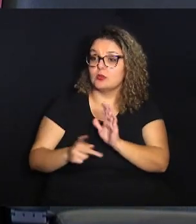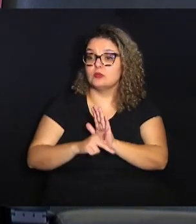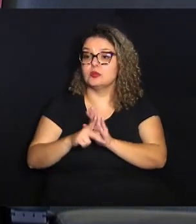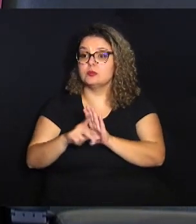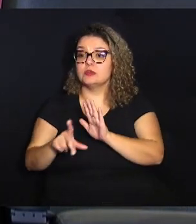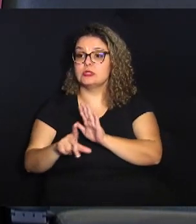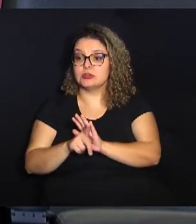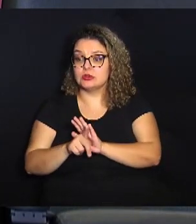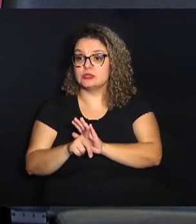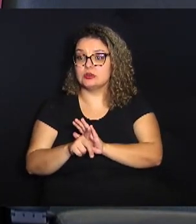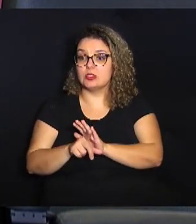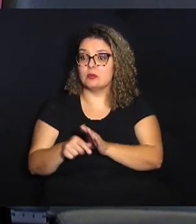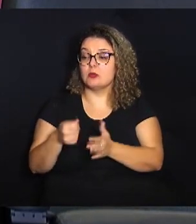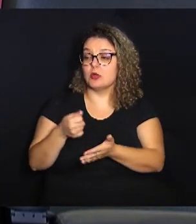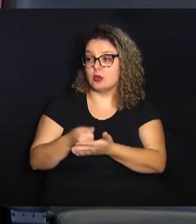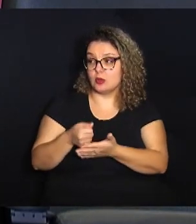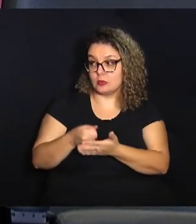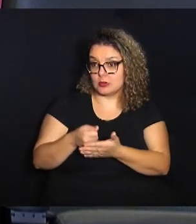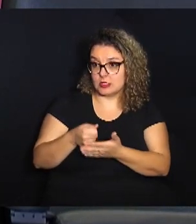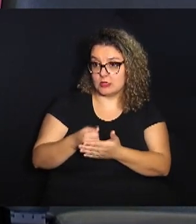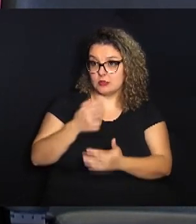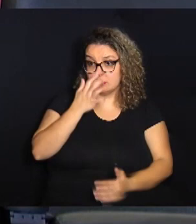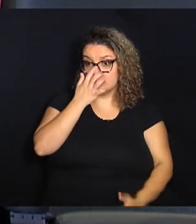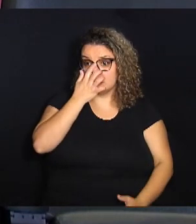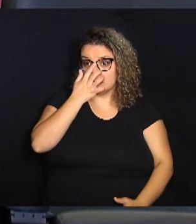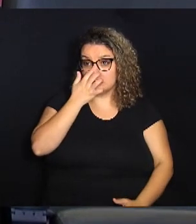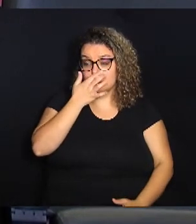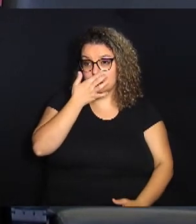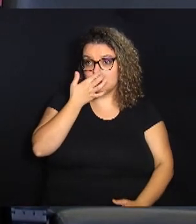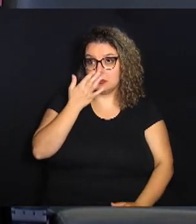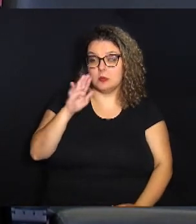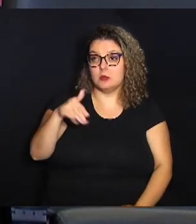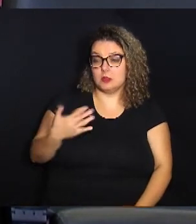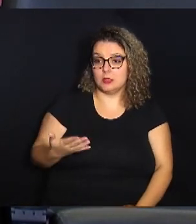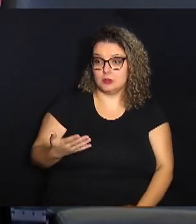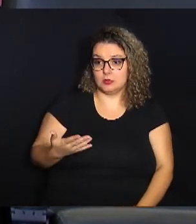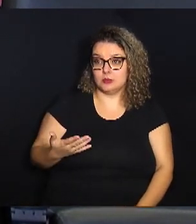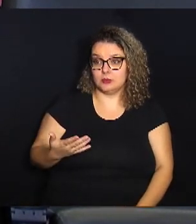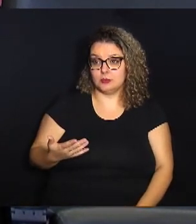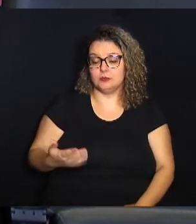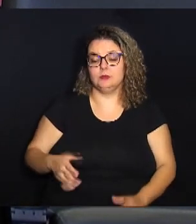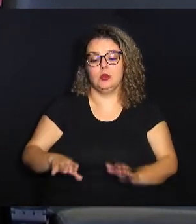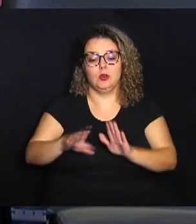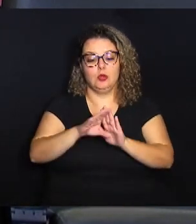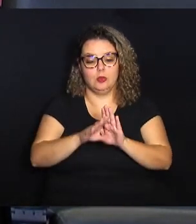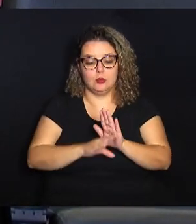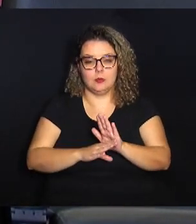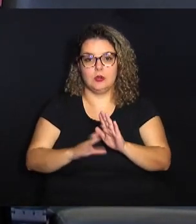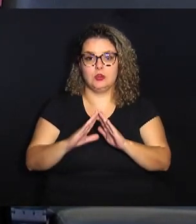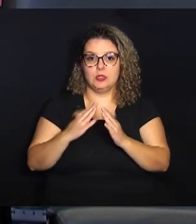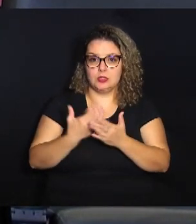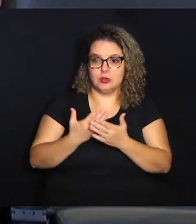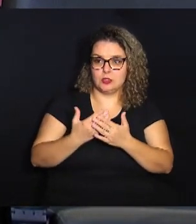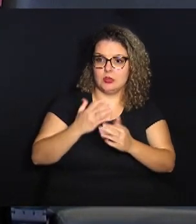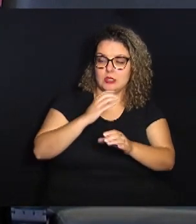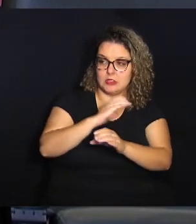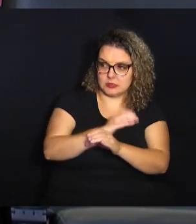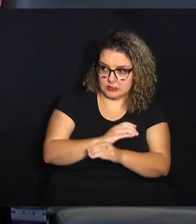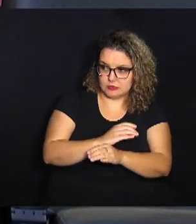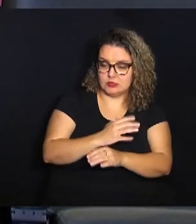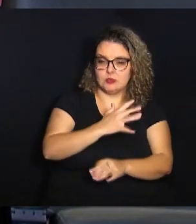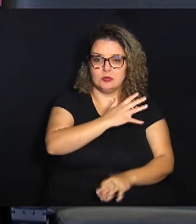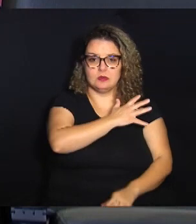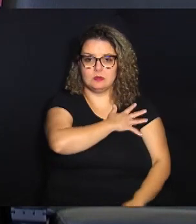lei para tornar obrigatório, em caso de adoção ao programa da Escola Cívico-Militar na rede pública de